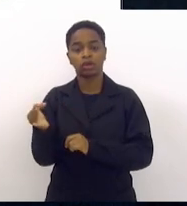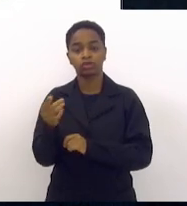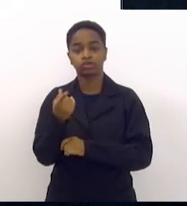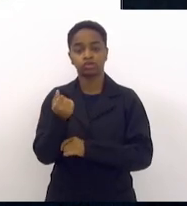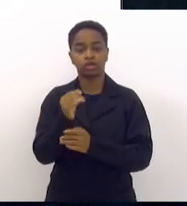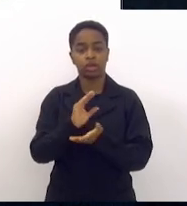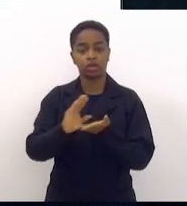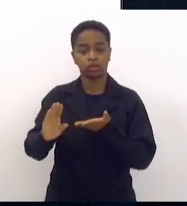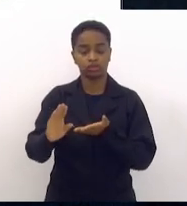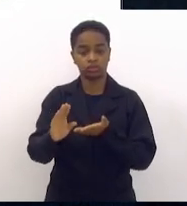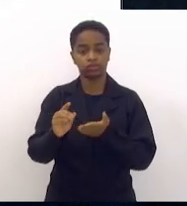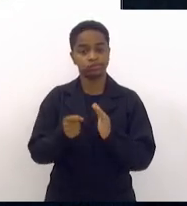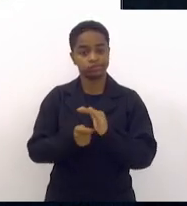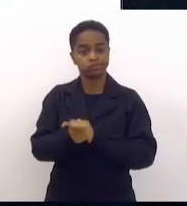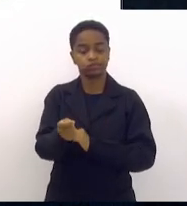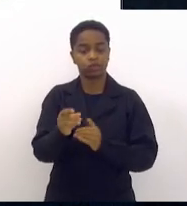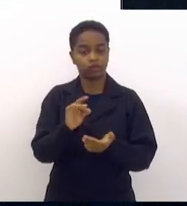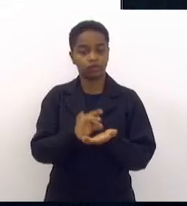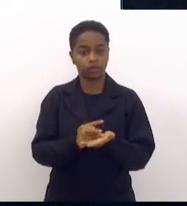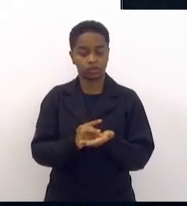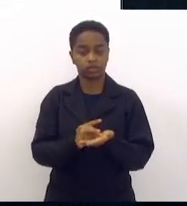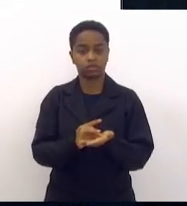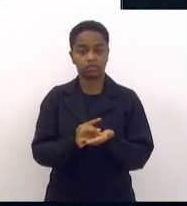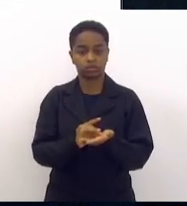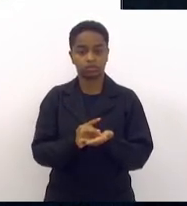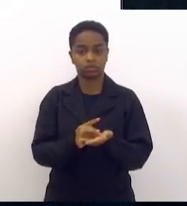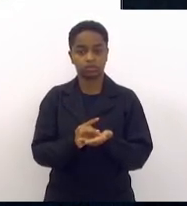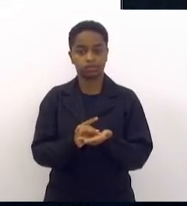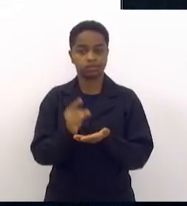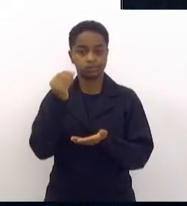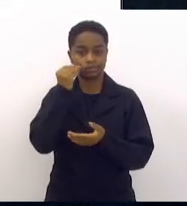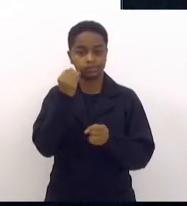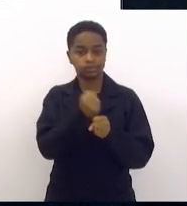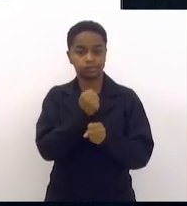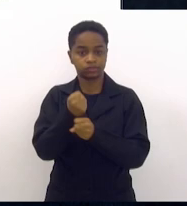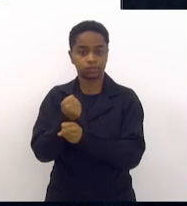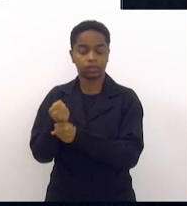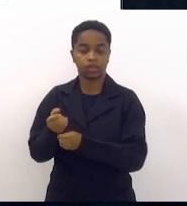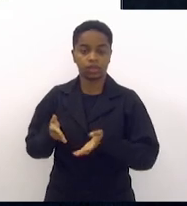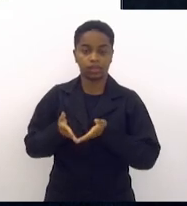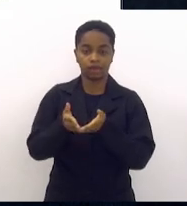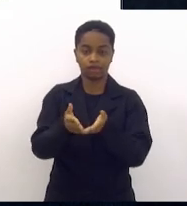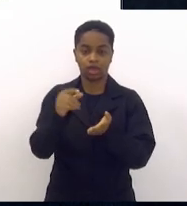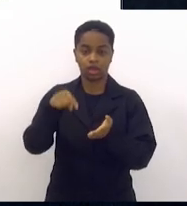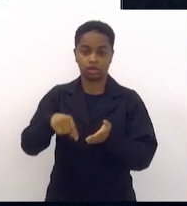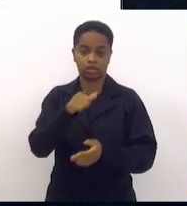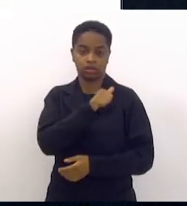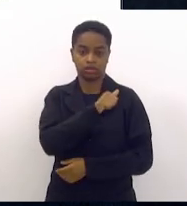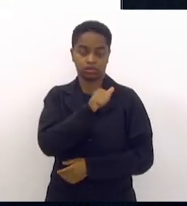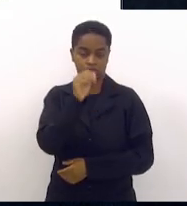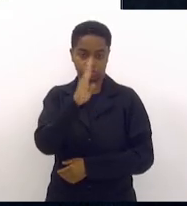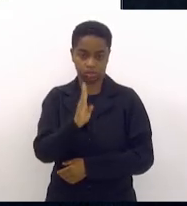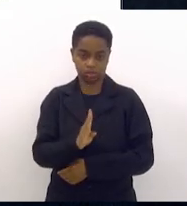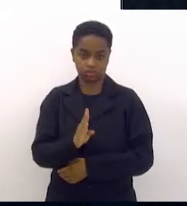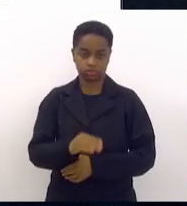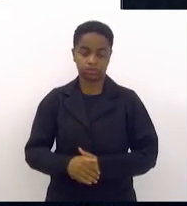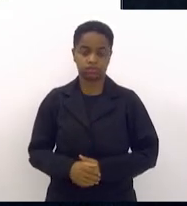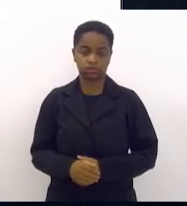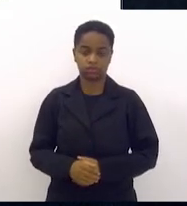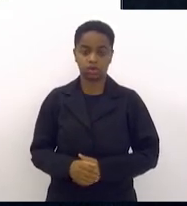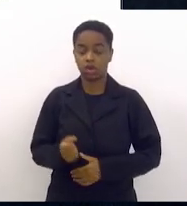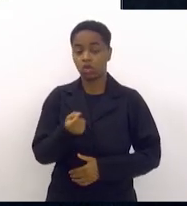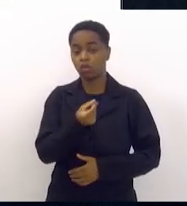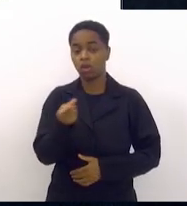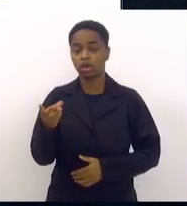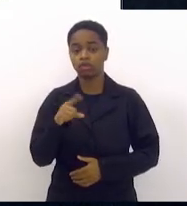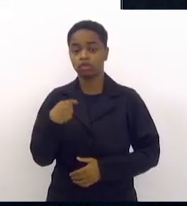investimento vai ser destinado à construção de embarcações aqui no Brasil quanto disso vai